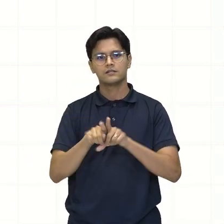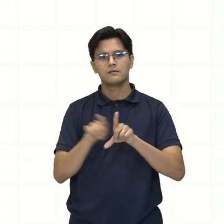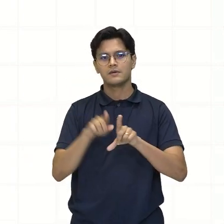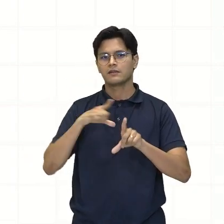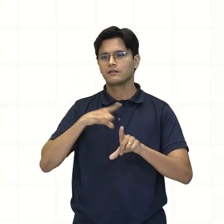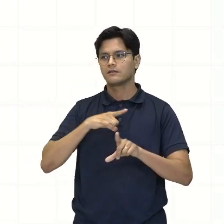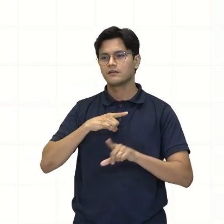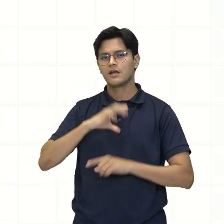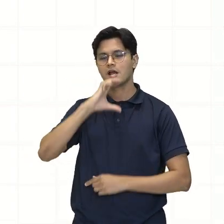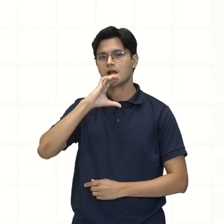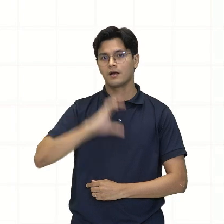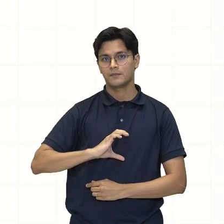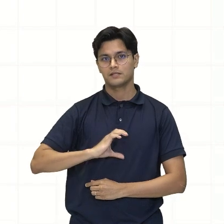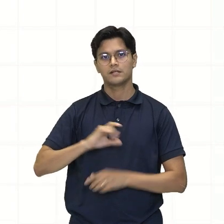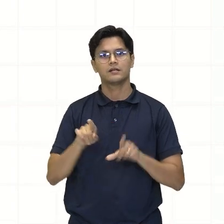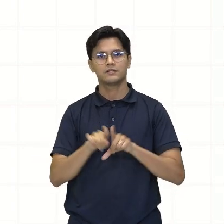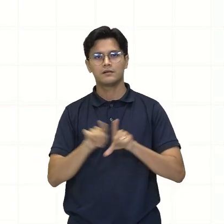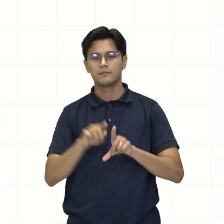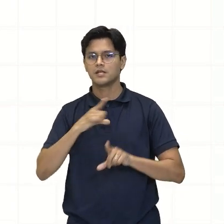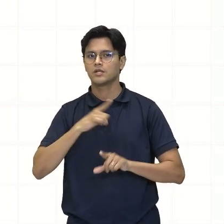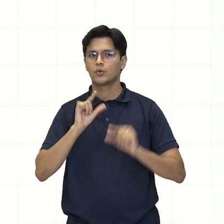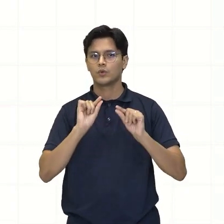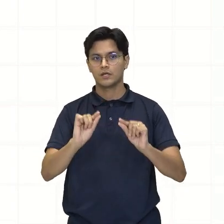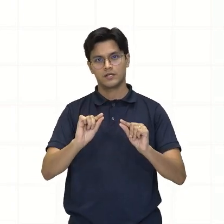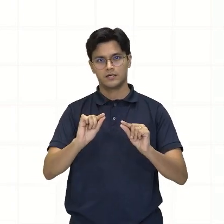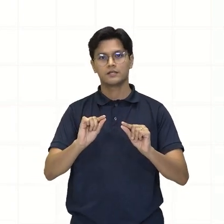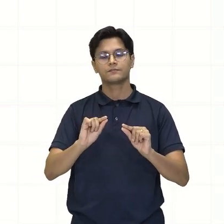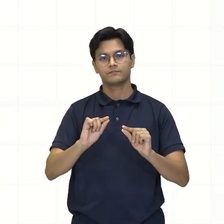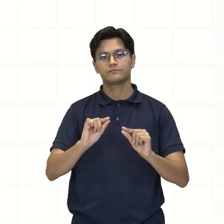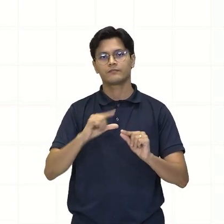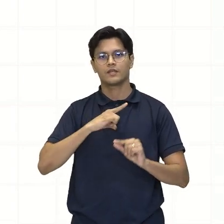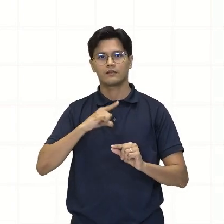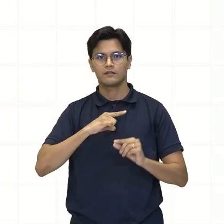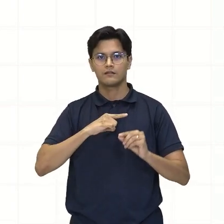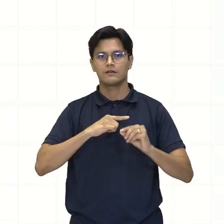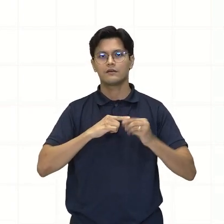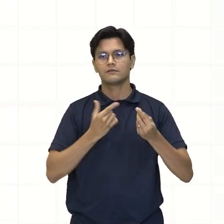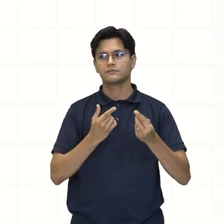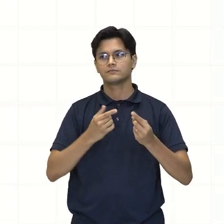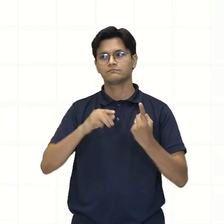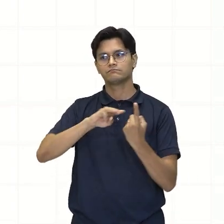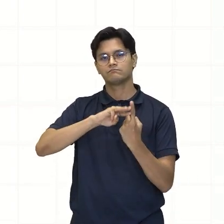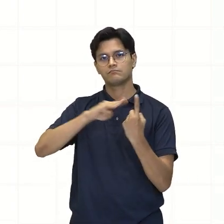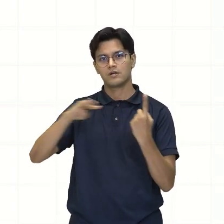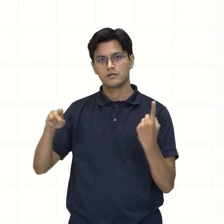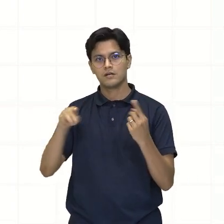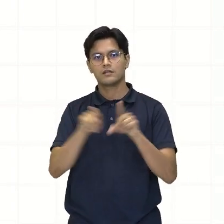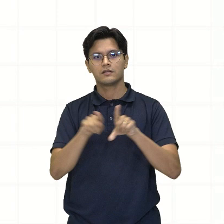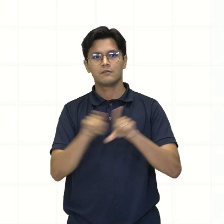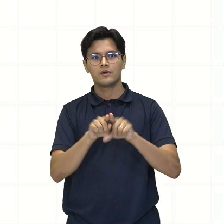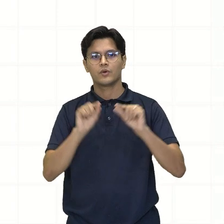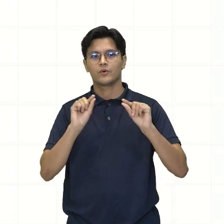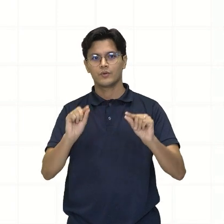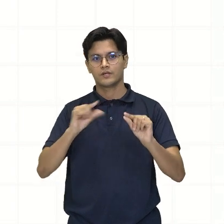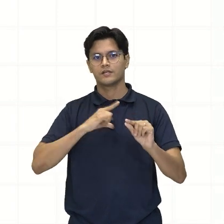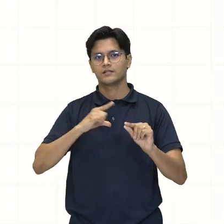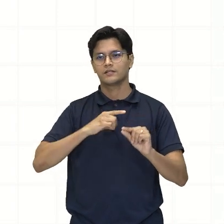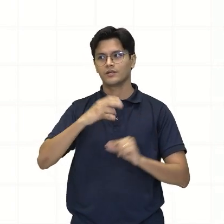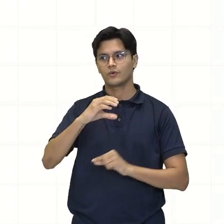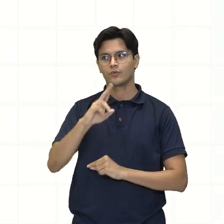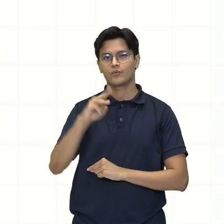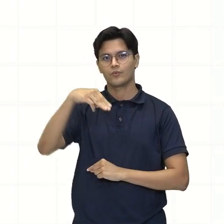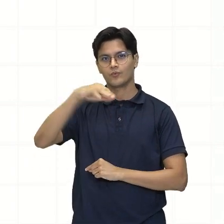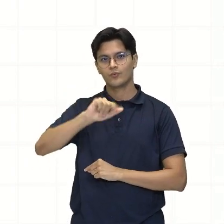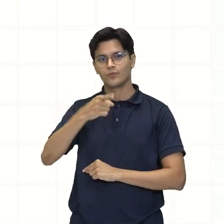Cametá. Nós temos aqui a capitania também de Marajó, de Cumã, Cabo Norte,